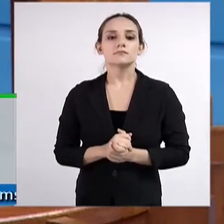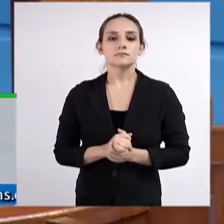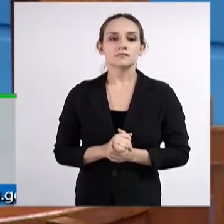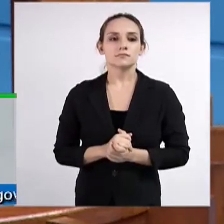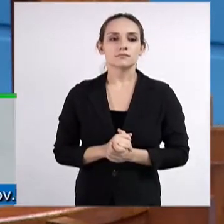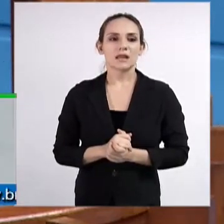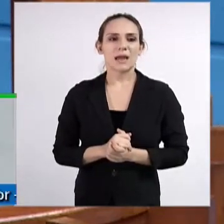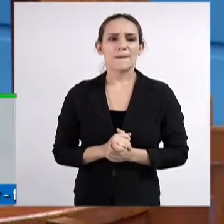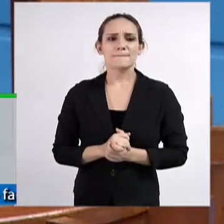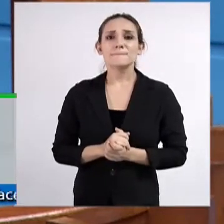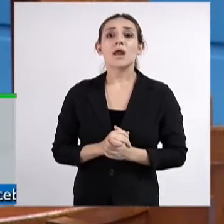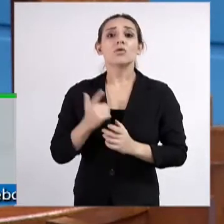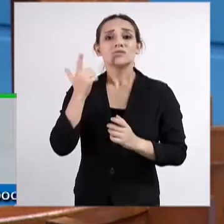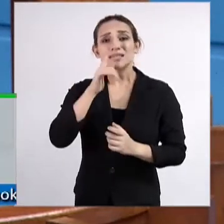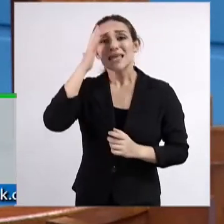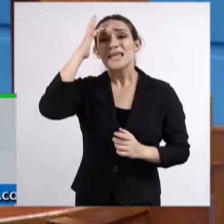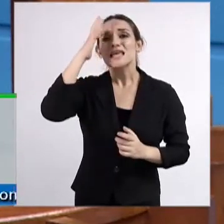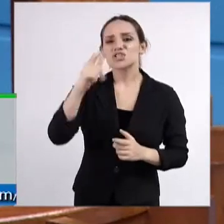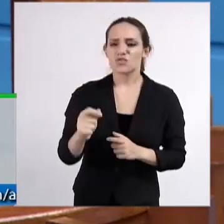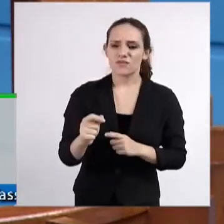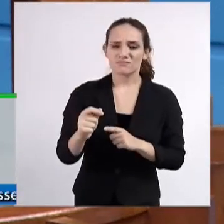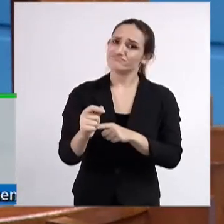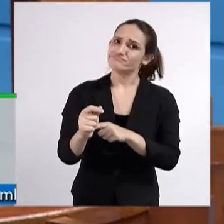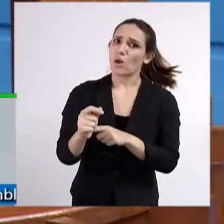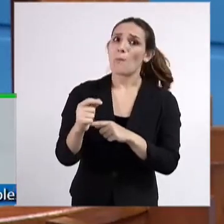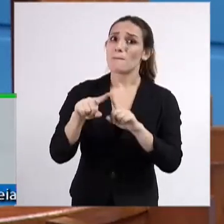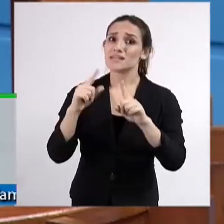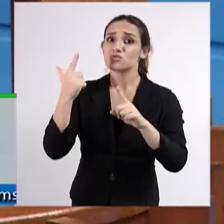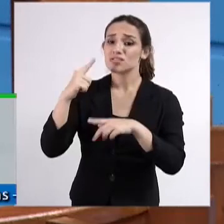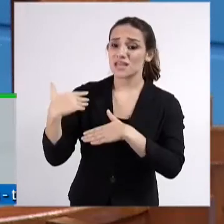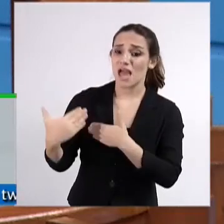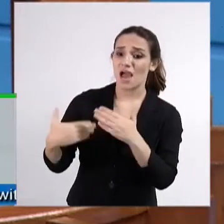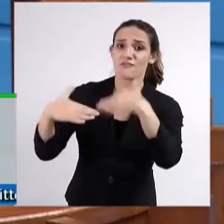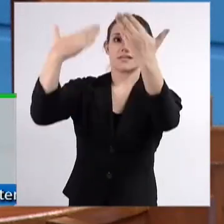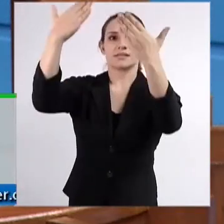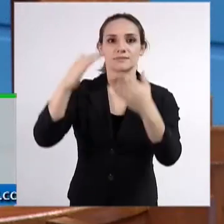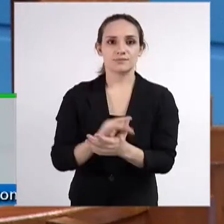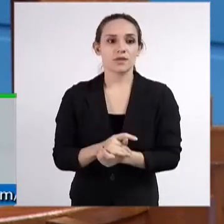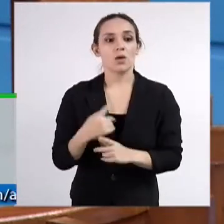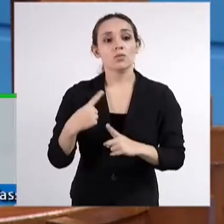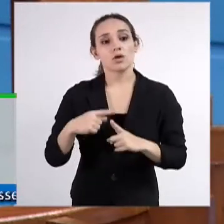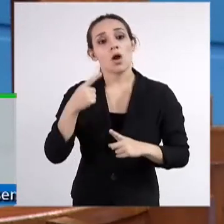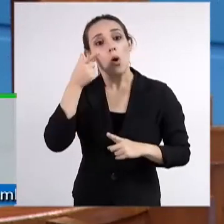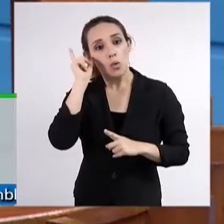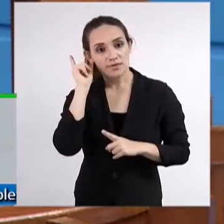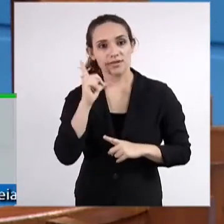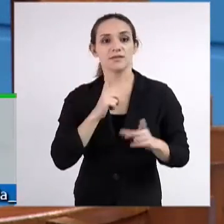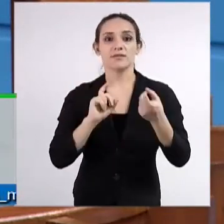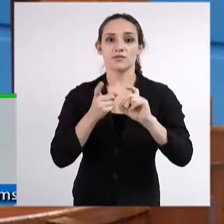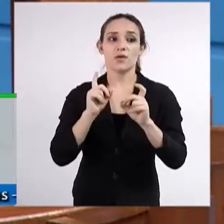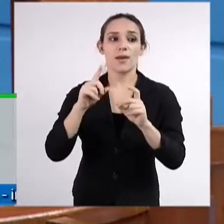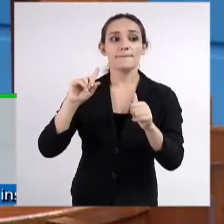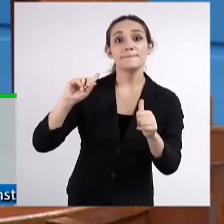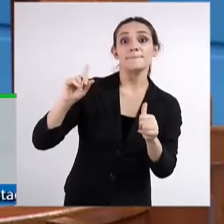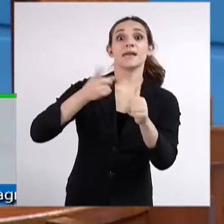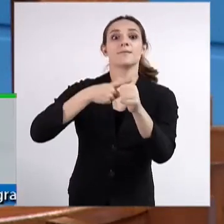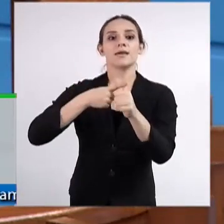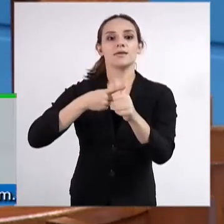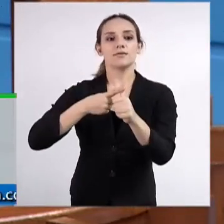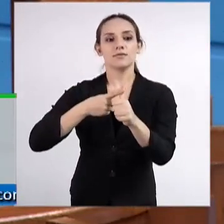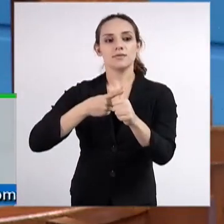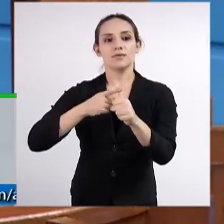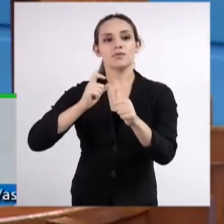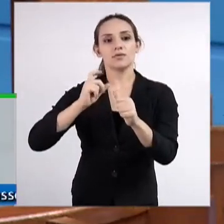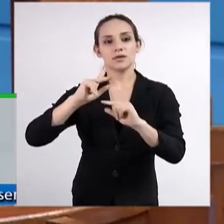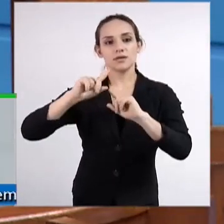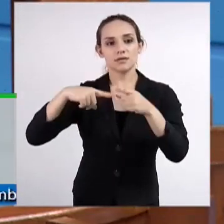não digo esgotarmos esse assunto, mas avançarmos. Essa reunião de ontem foi apenas o primeiro passo, né? Nós vamos